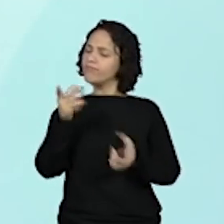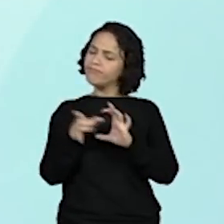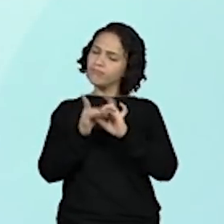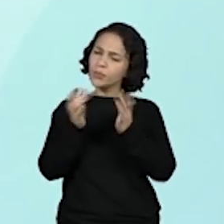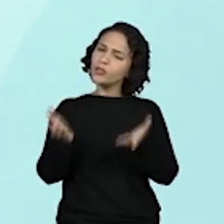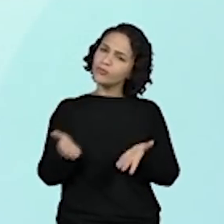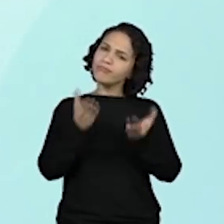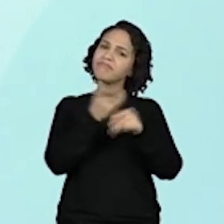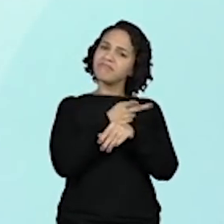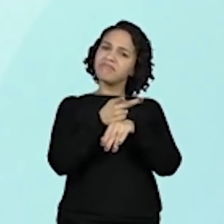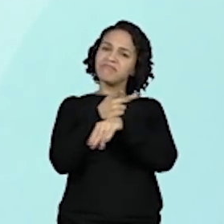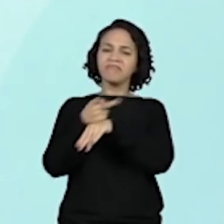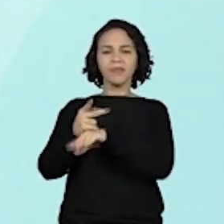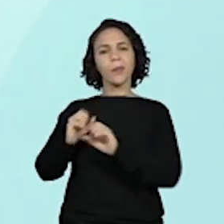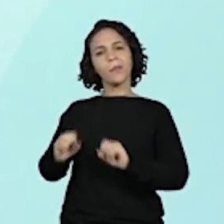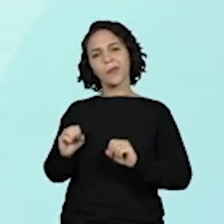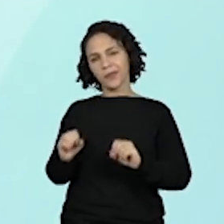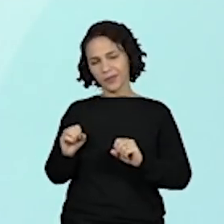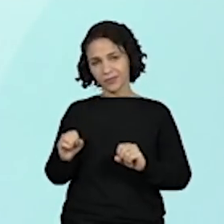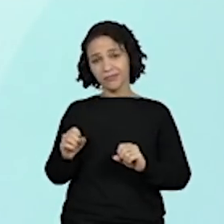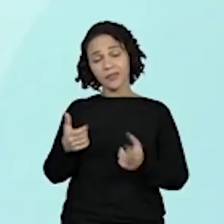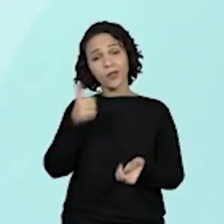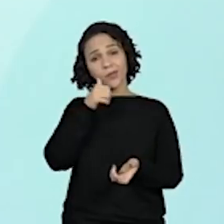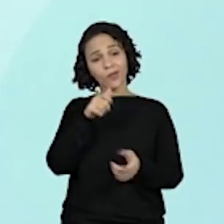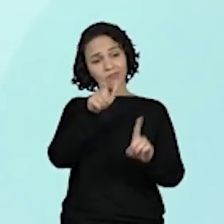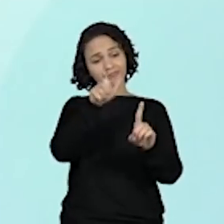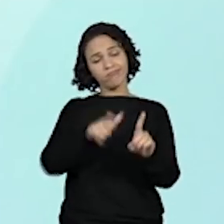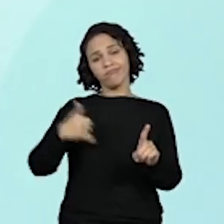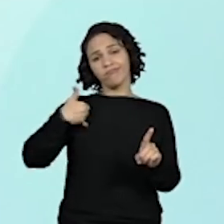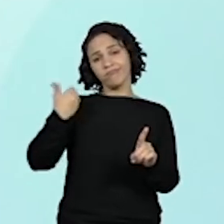ela iniciou a busca. Encontrou uma senhora